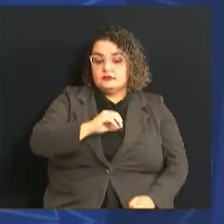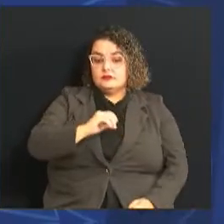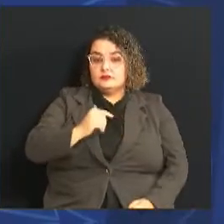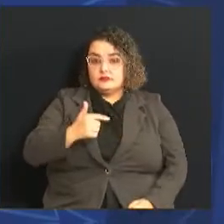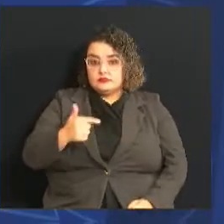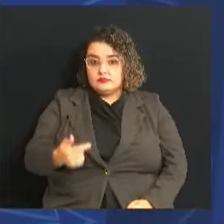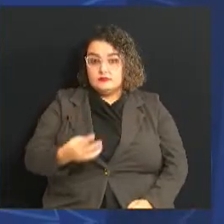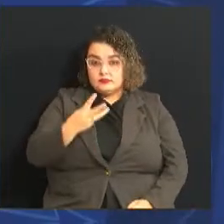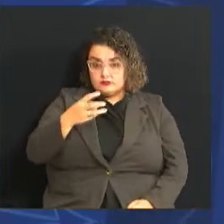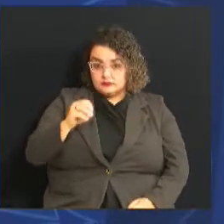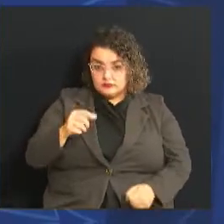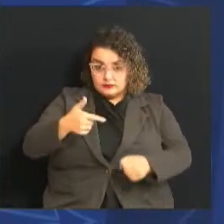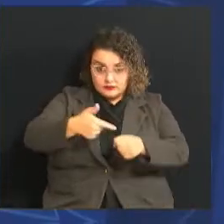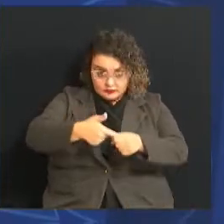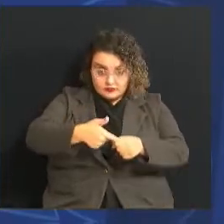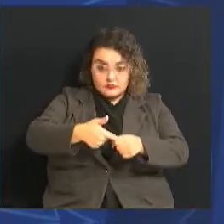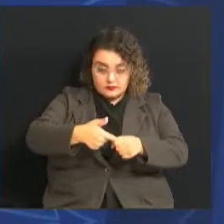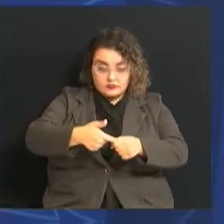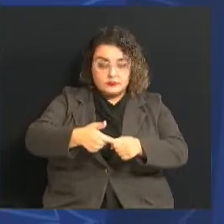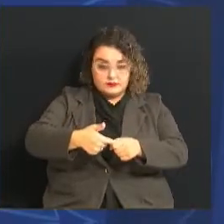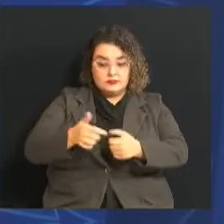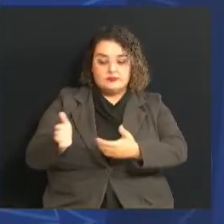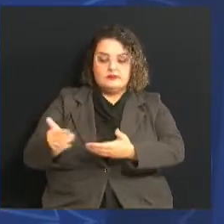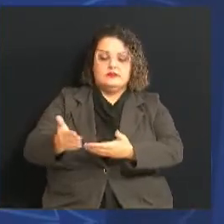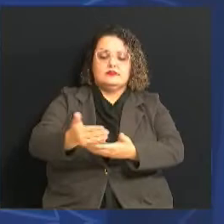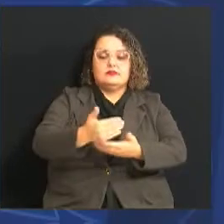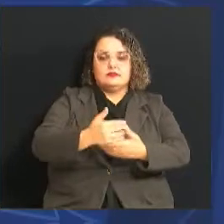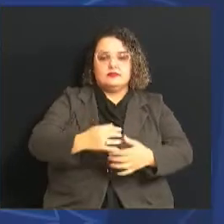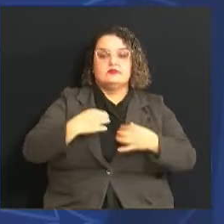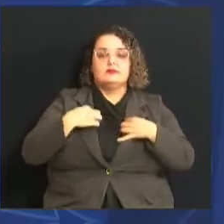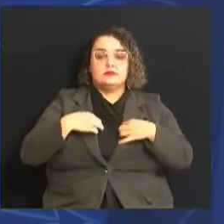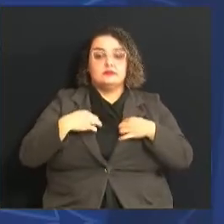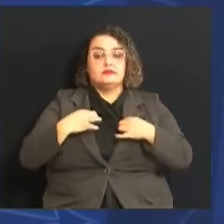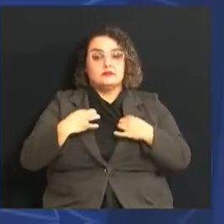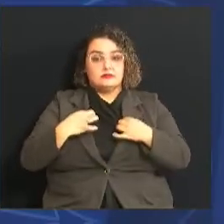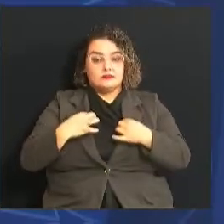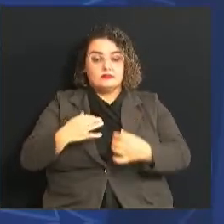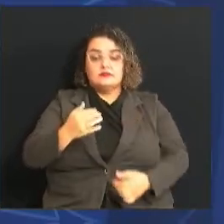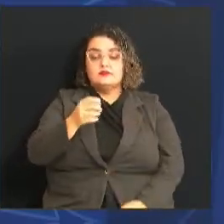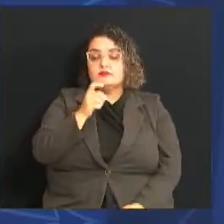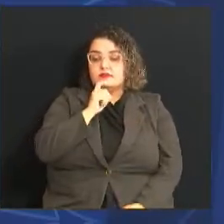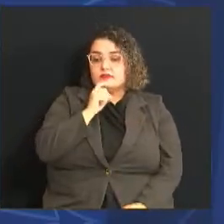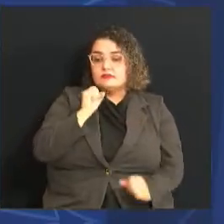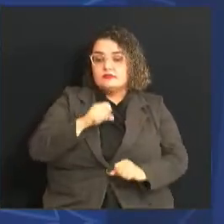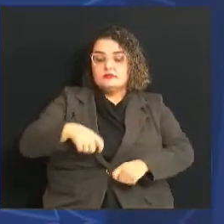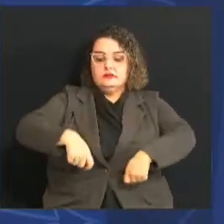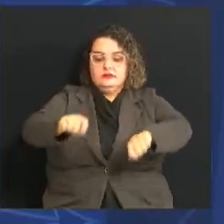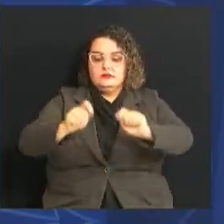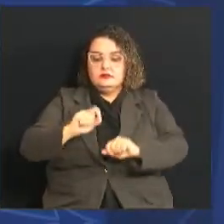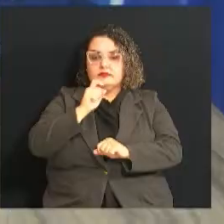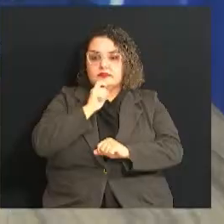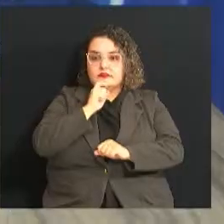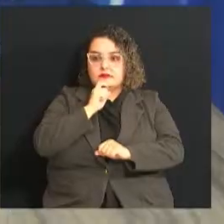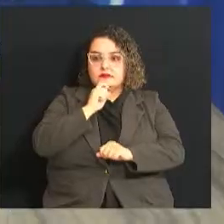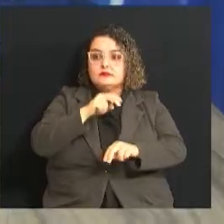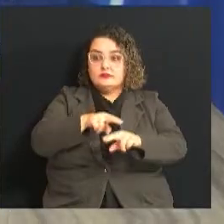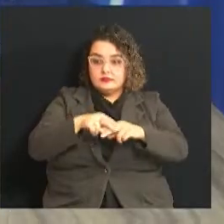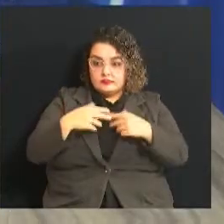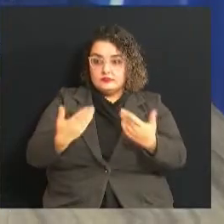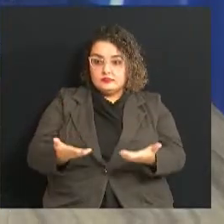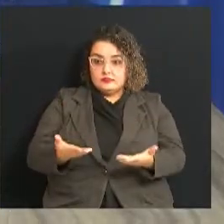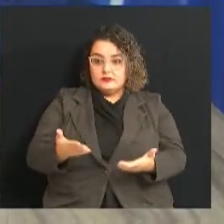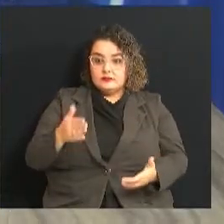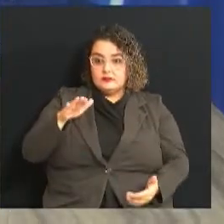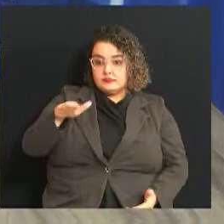30 postos estão arrecadando roupas de frio, cobertores. Por este motivo, eu vou acionar o